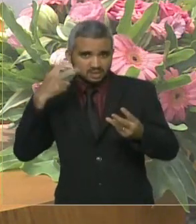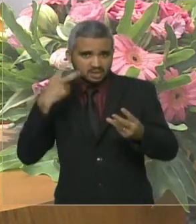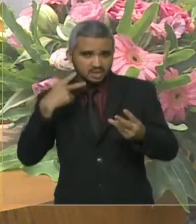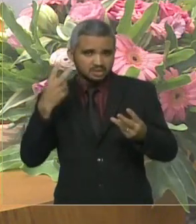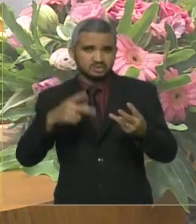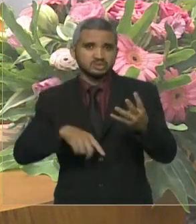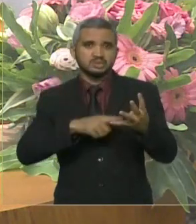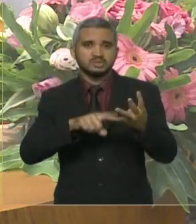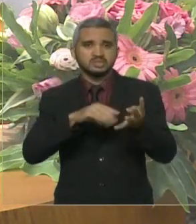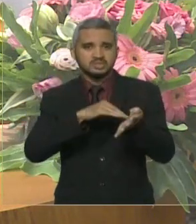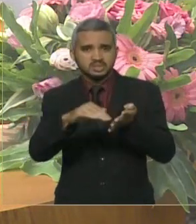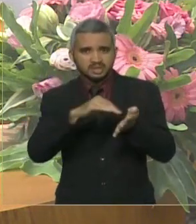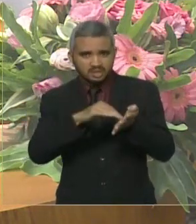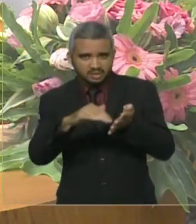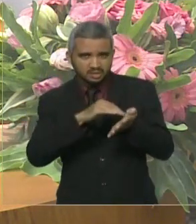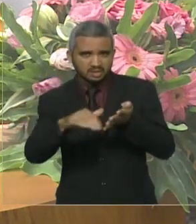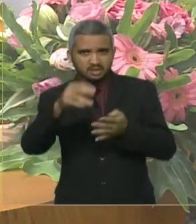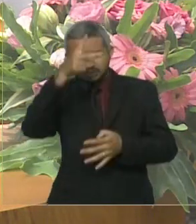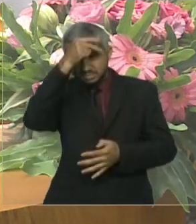em algumas